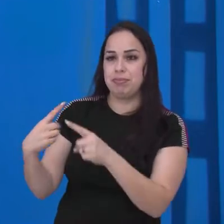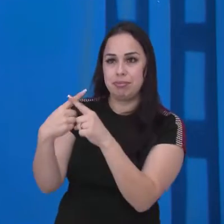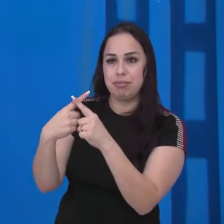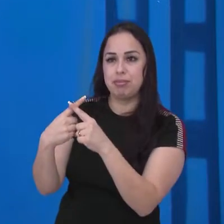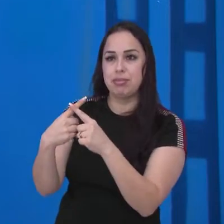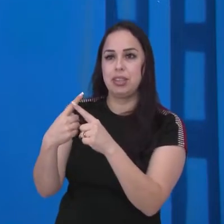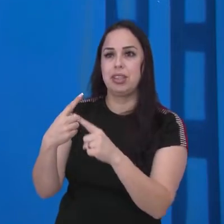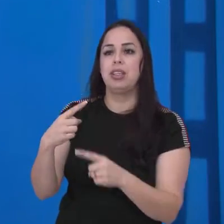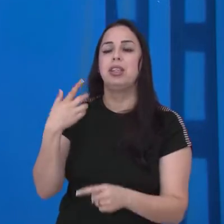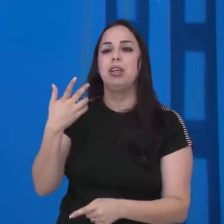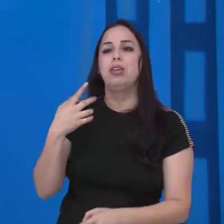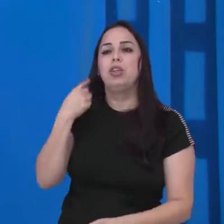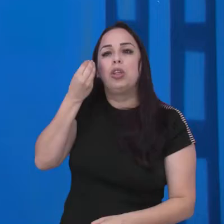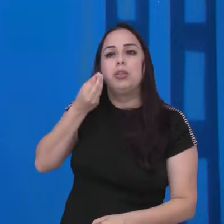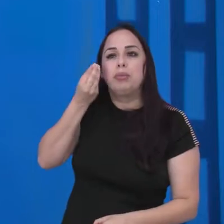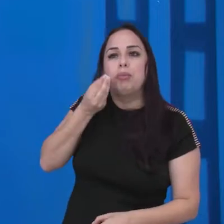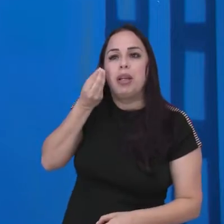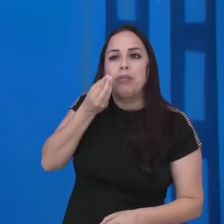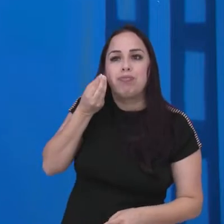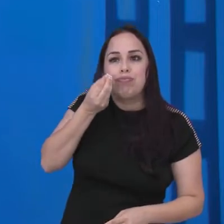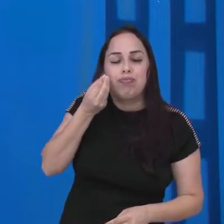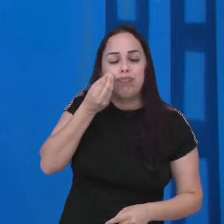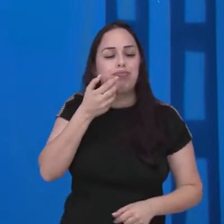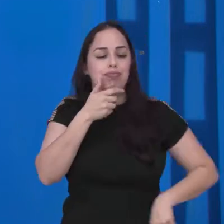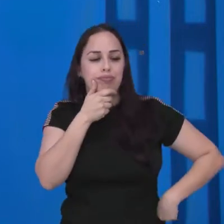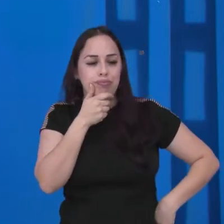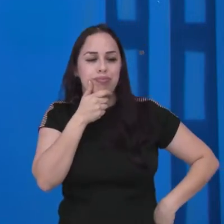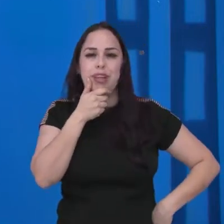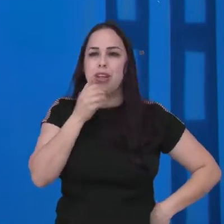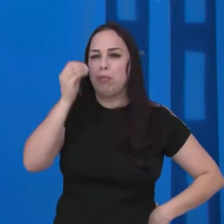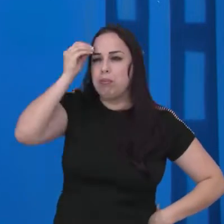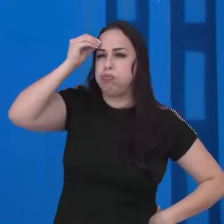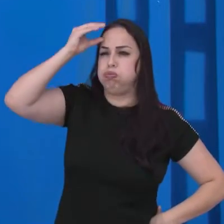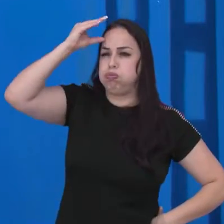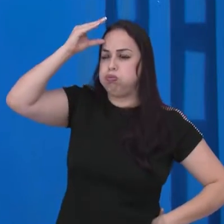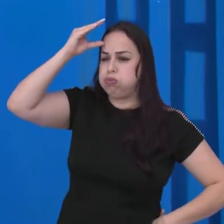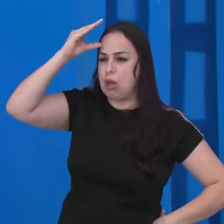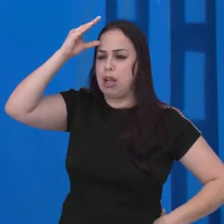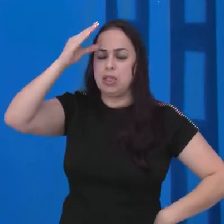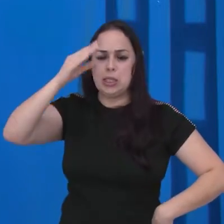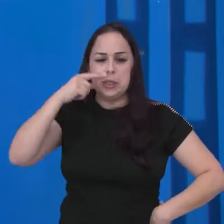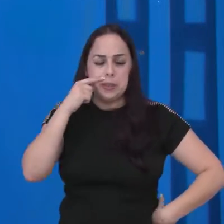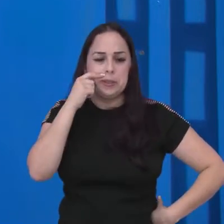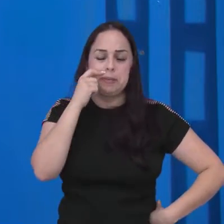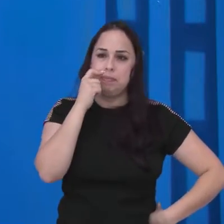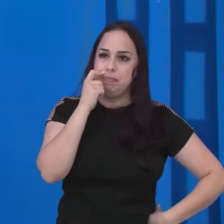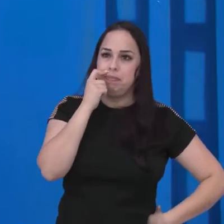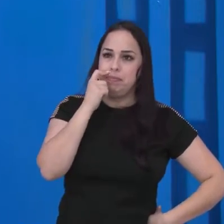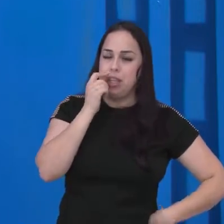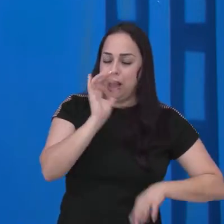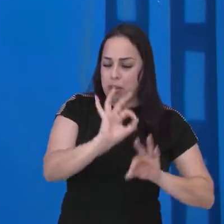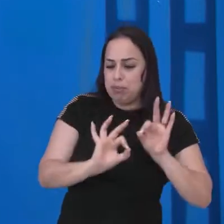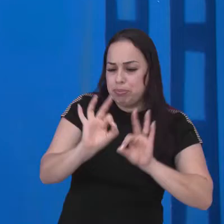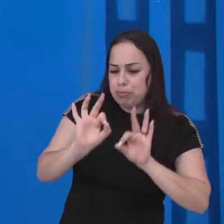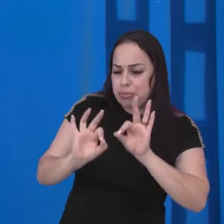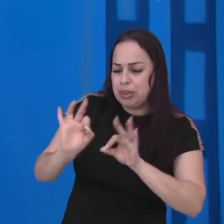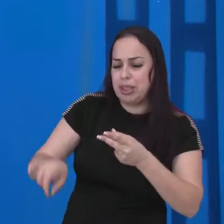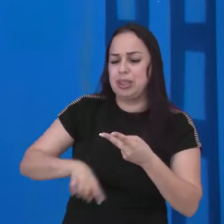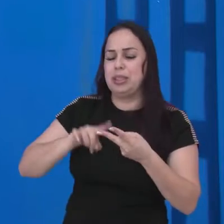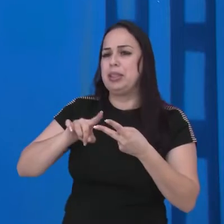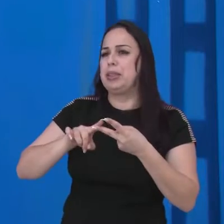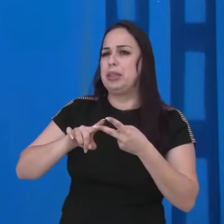Batalha dos Cílios encerrou. Então a gente, com a experiência da Batalha dos Cílios, de todo o acúmulo que a gente teve de